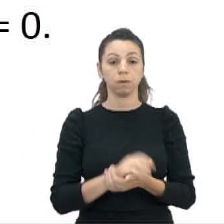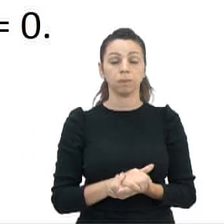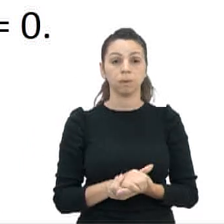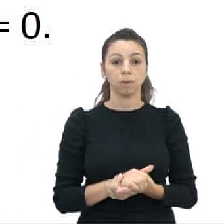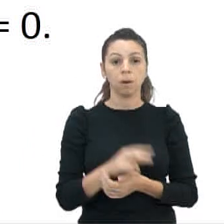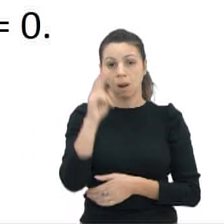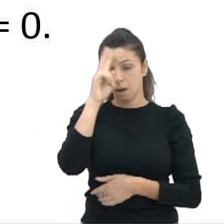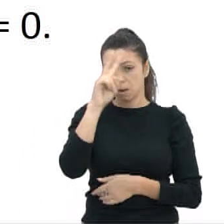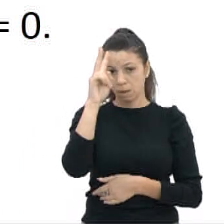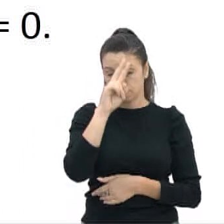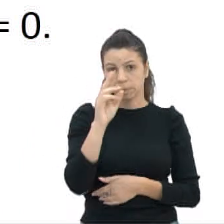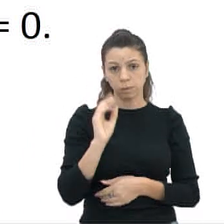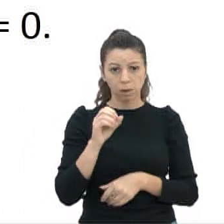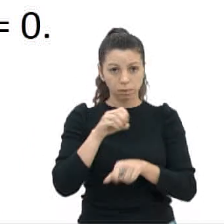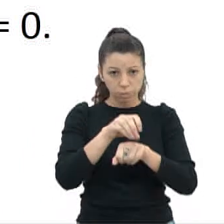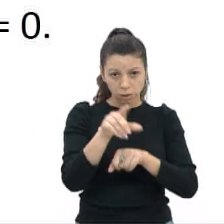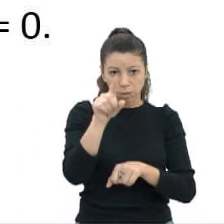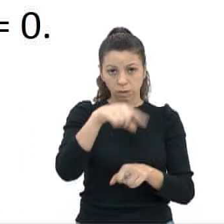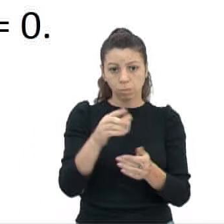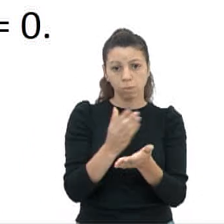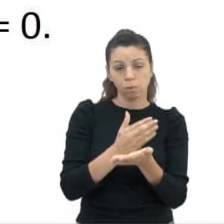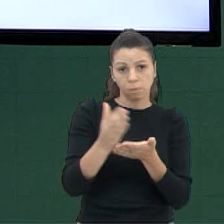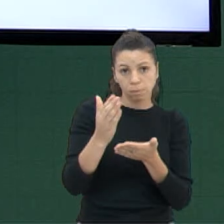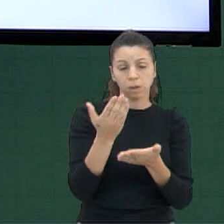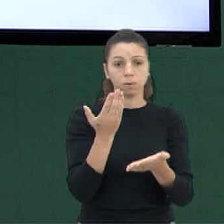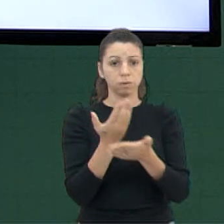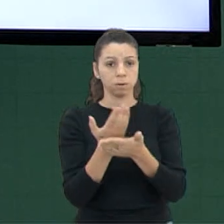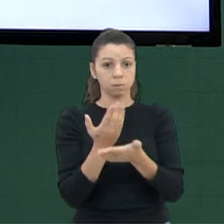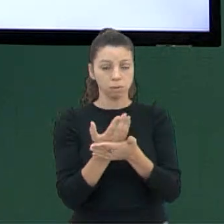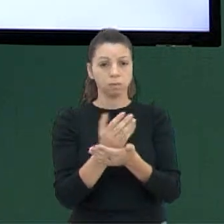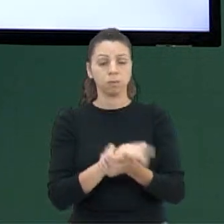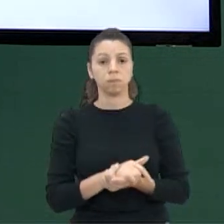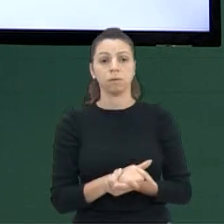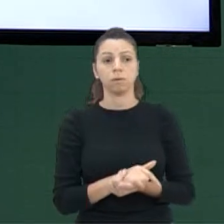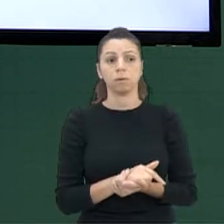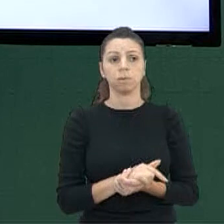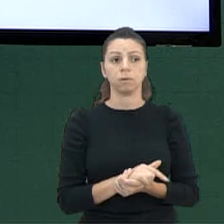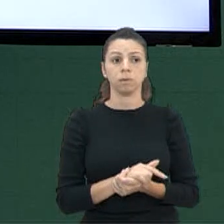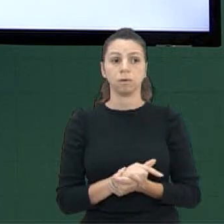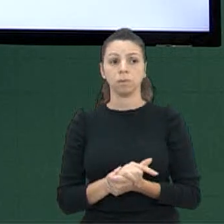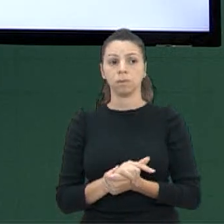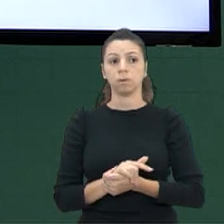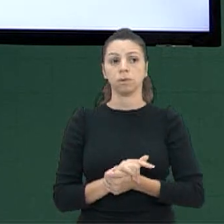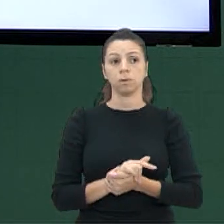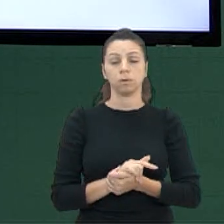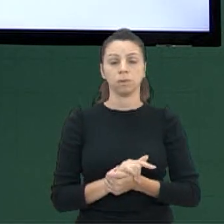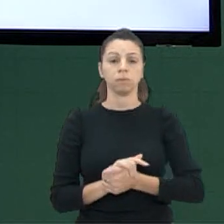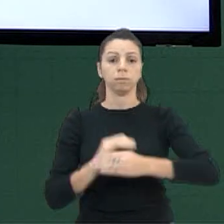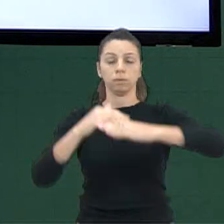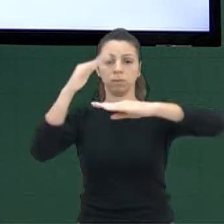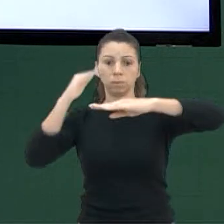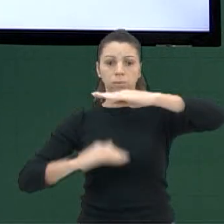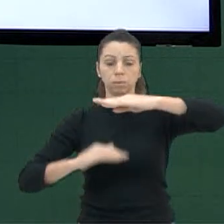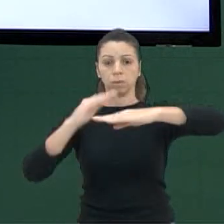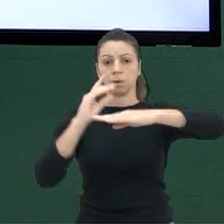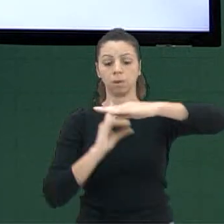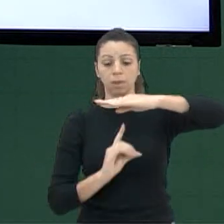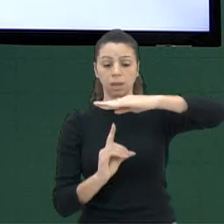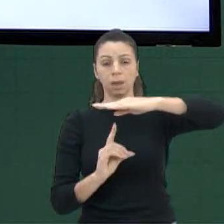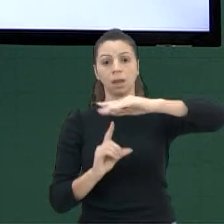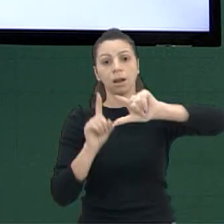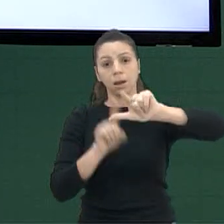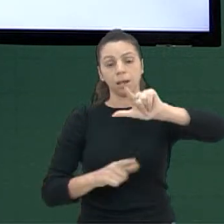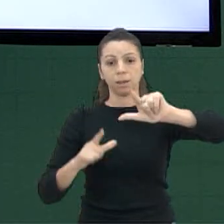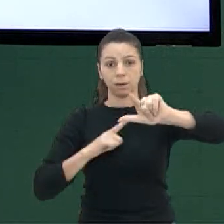uma expressão algébrica com denominador ou sem o denominador. Então, a expressão a